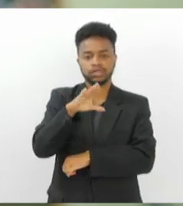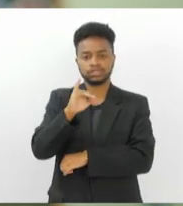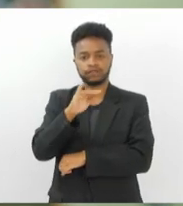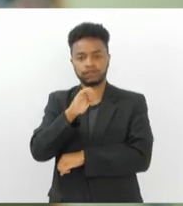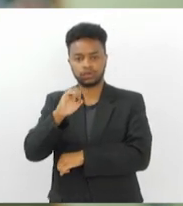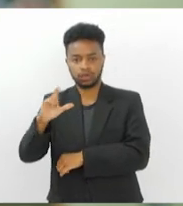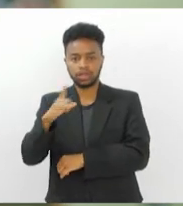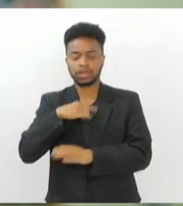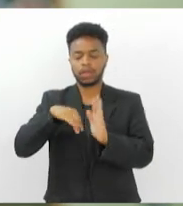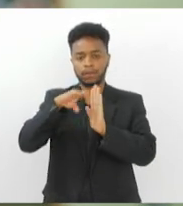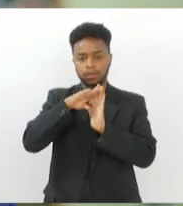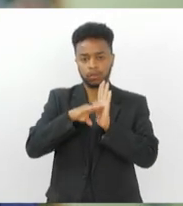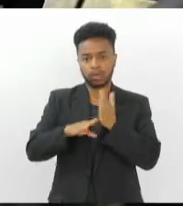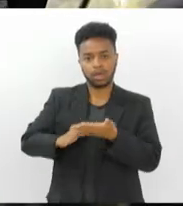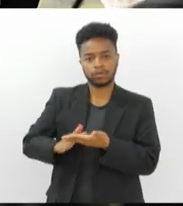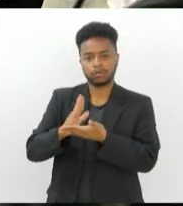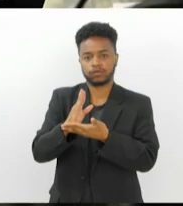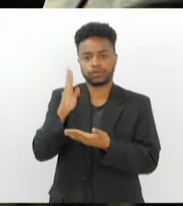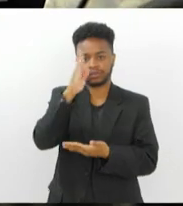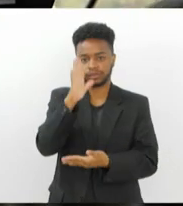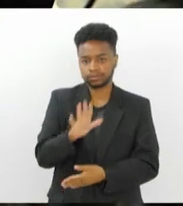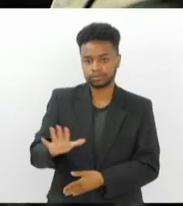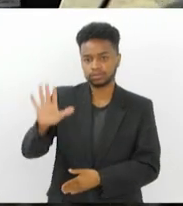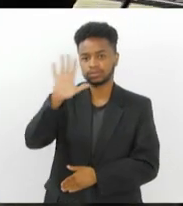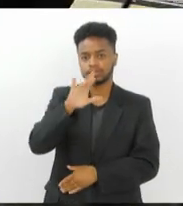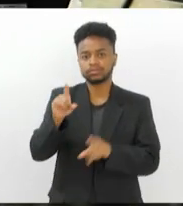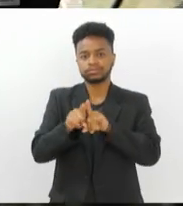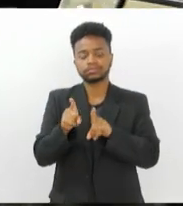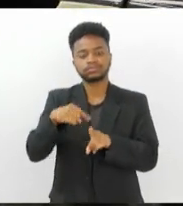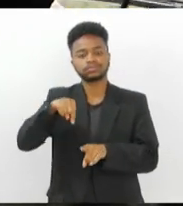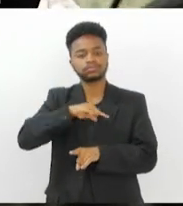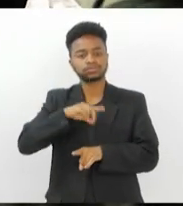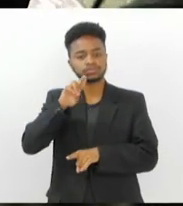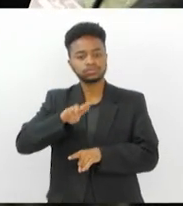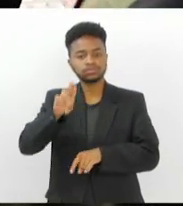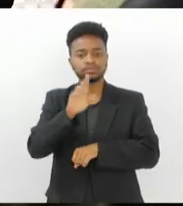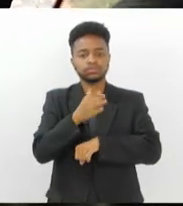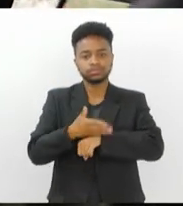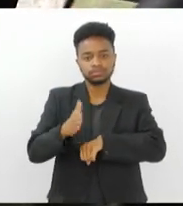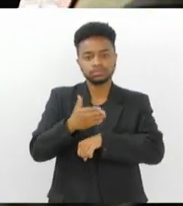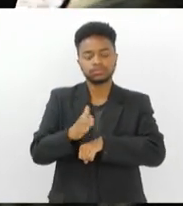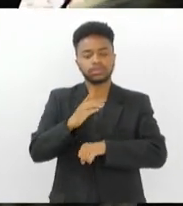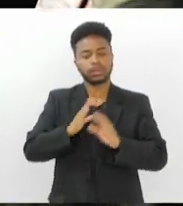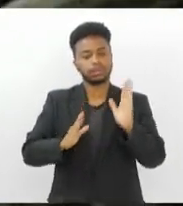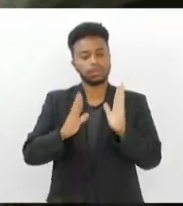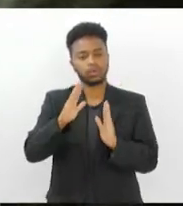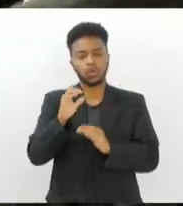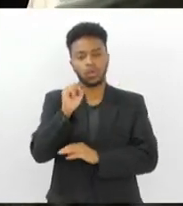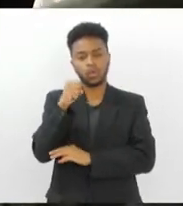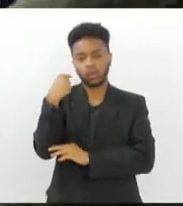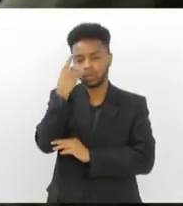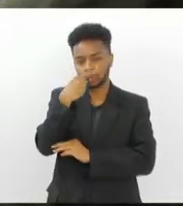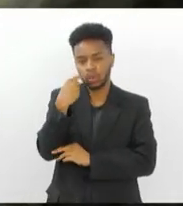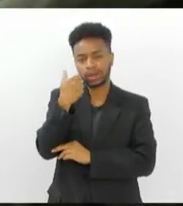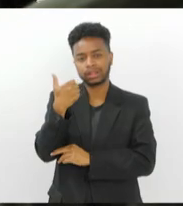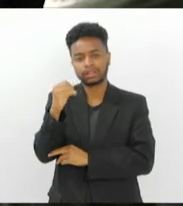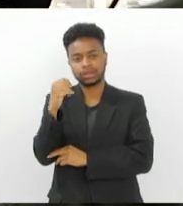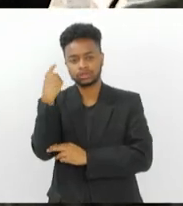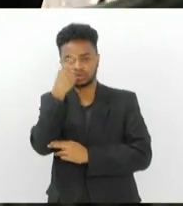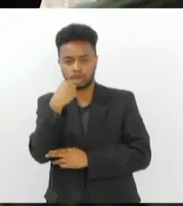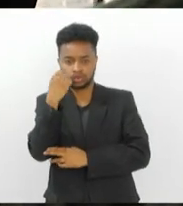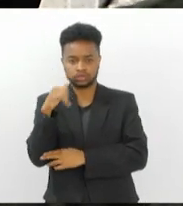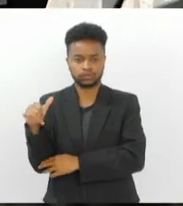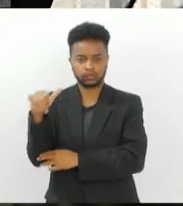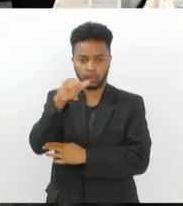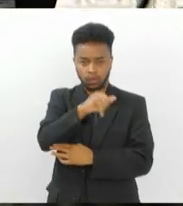aprovado a nível nacional e a gente aplica esse treinamento que varia entre 8 e 10 horas de voo com cada piloto